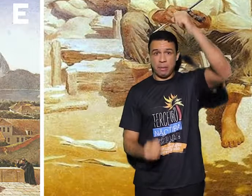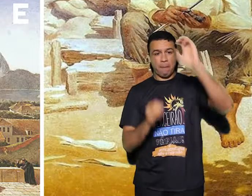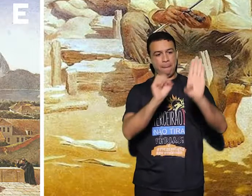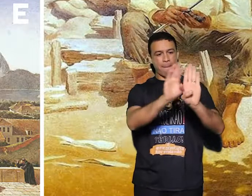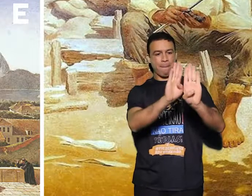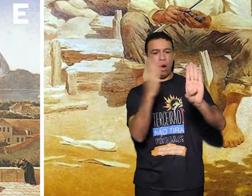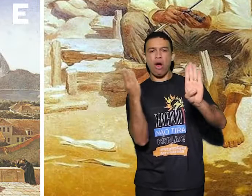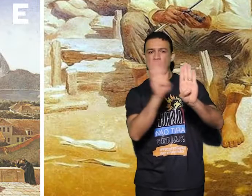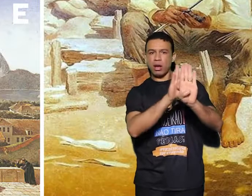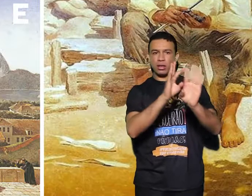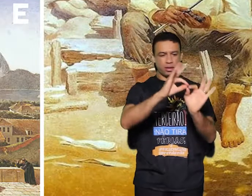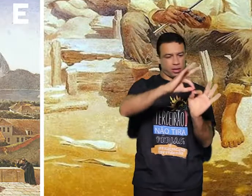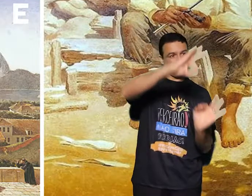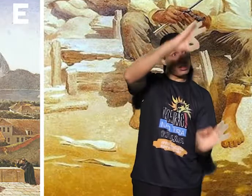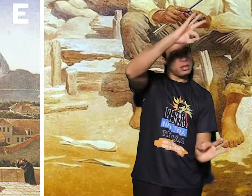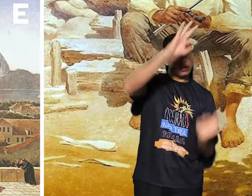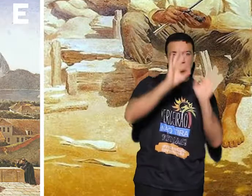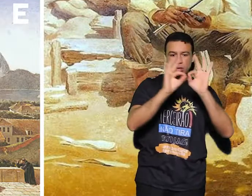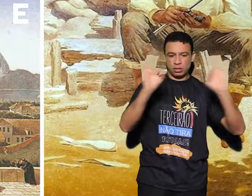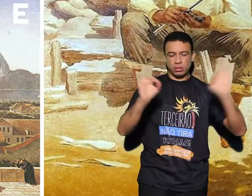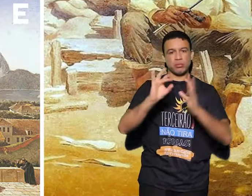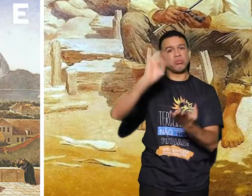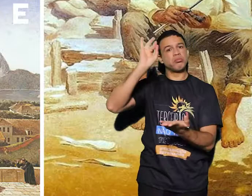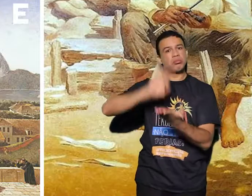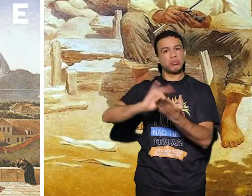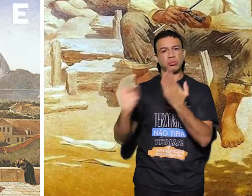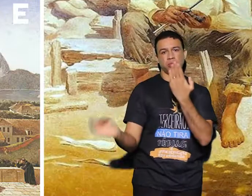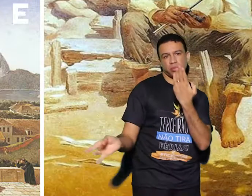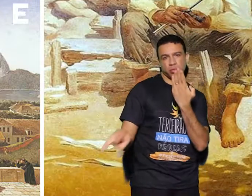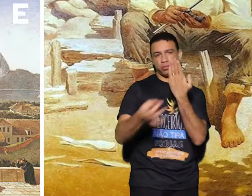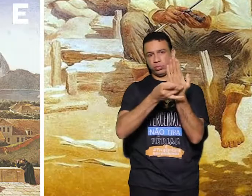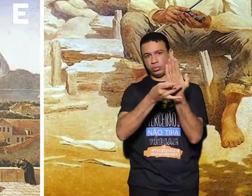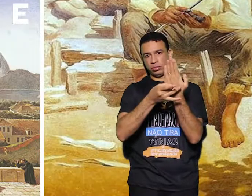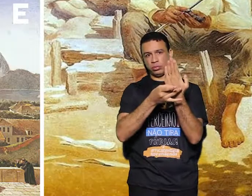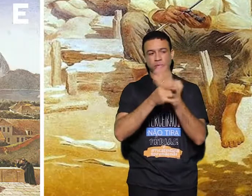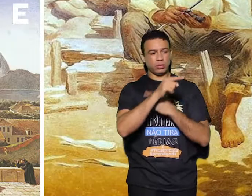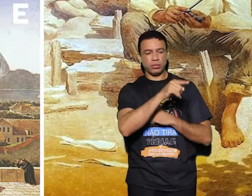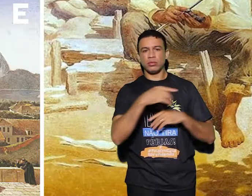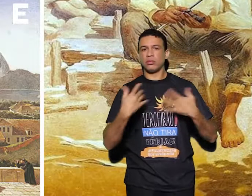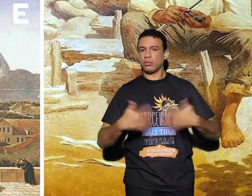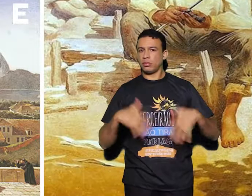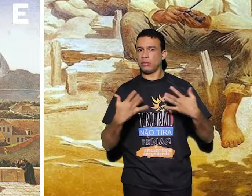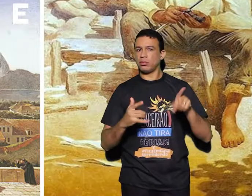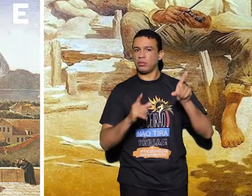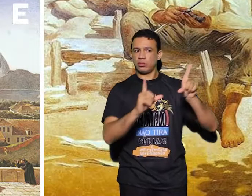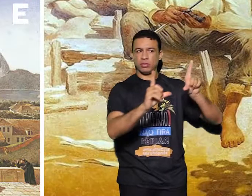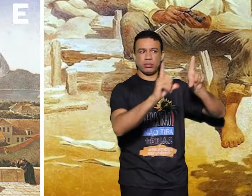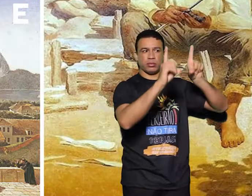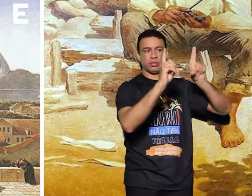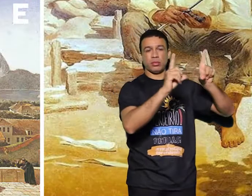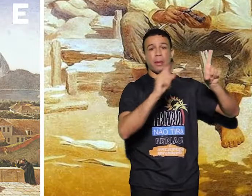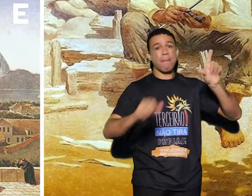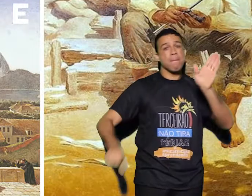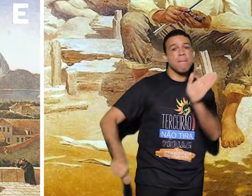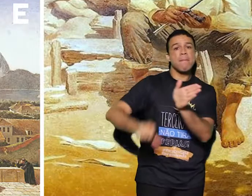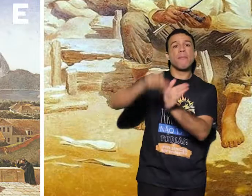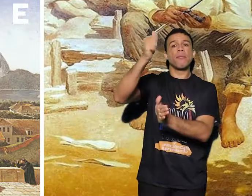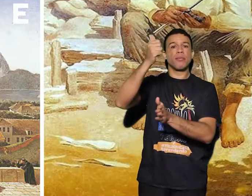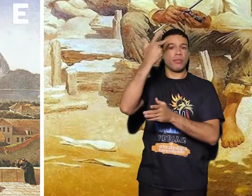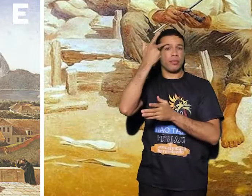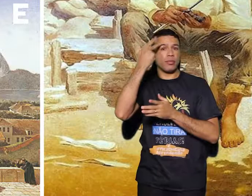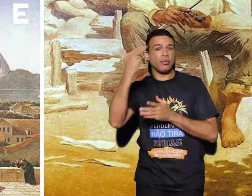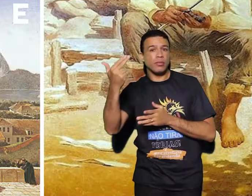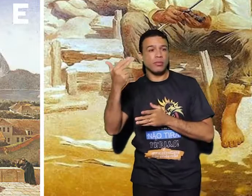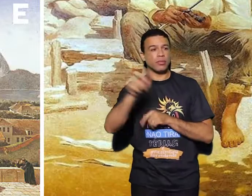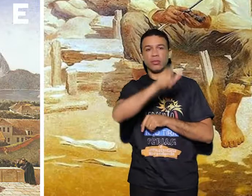fantástica, de um super realismo, mas ao mesmo tempo é uma obra ímpar, porque mostra, pela primeira vez na história, uma